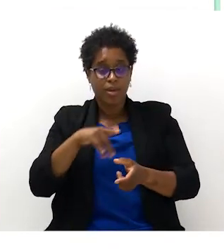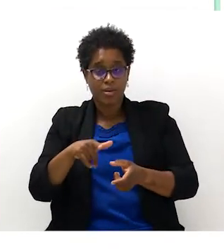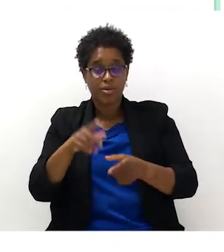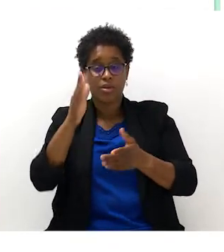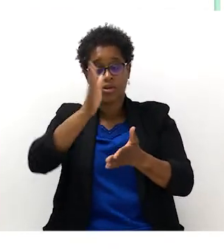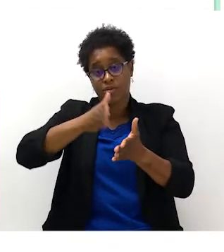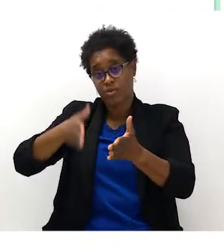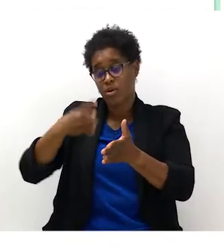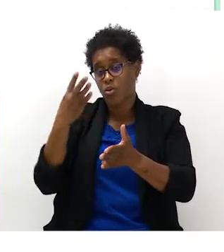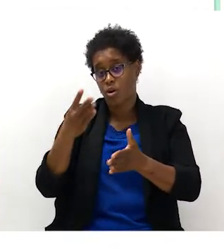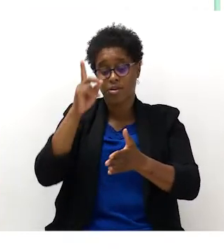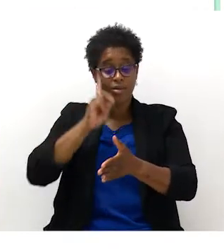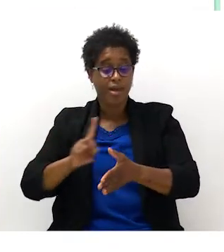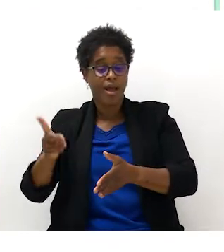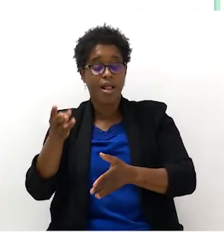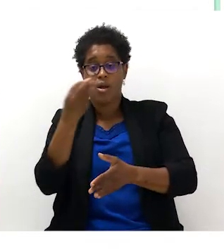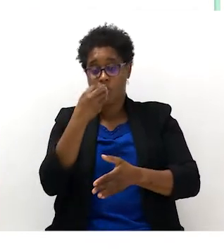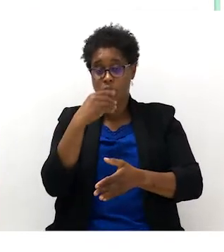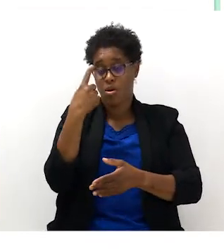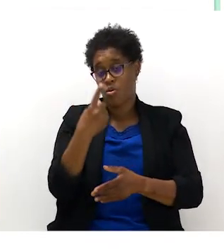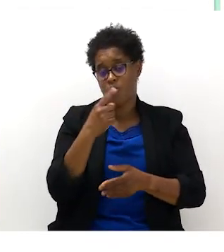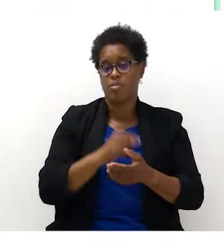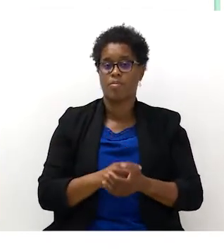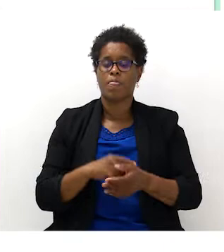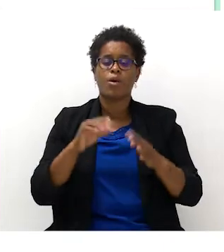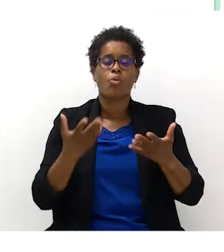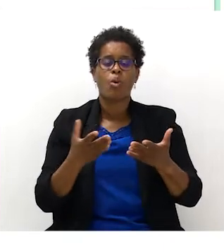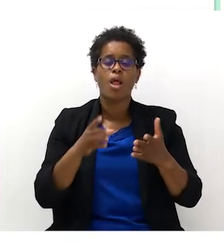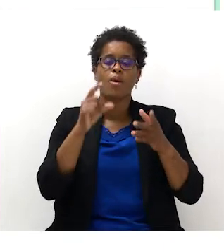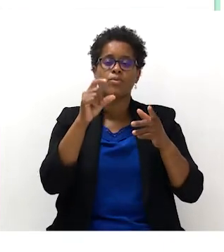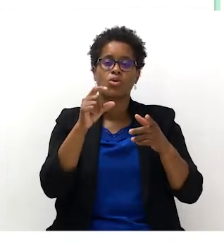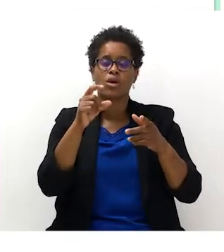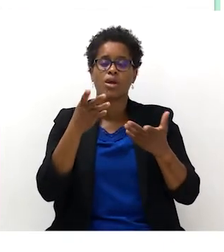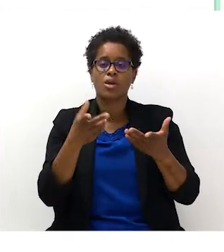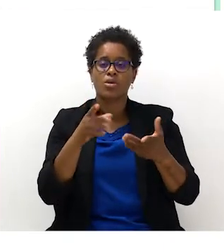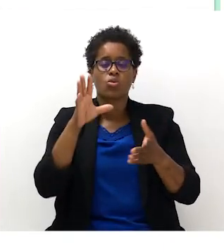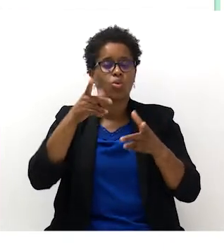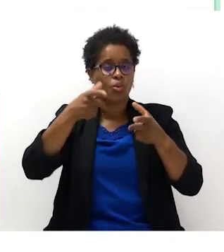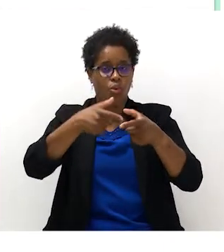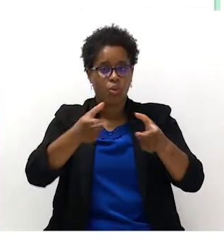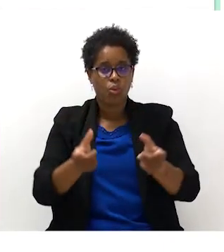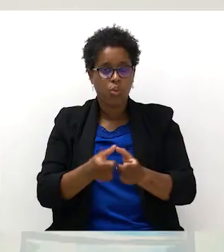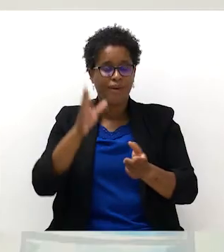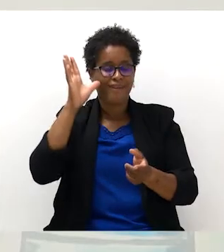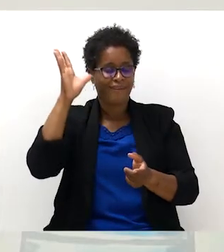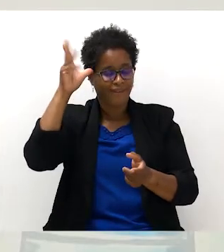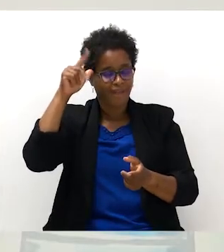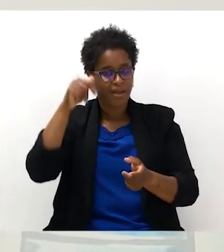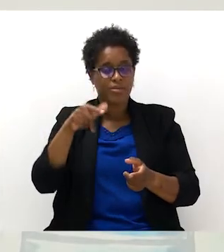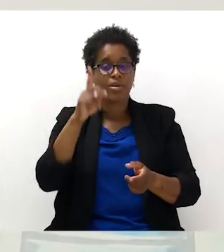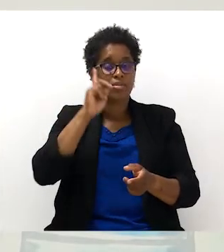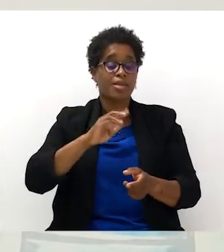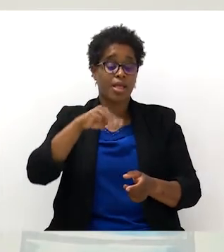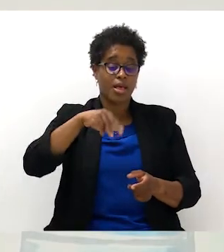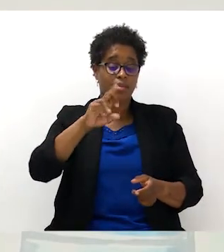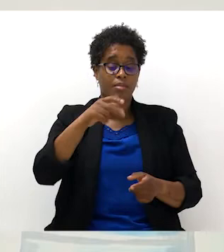Ela comeu uma dessas partes. Qual é a porção do queijo que a Marta comeu? Vamos recordar o texto